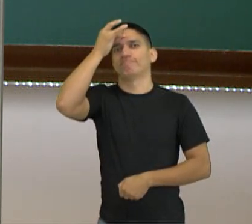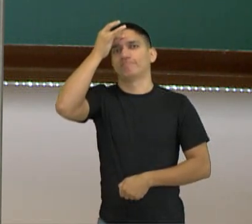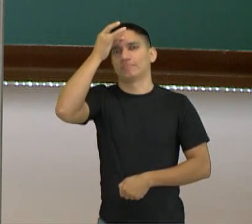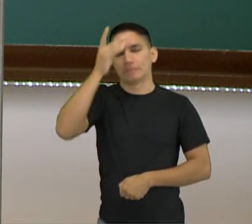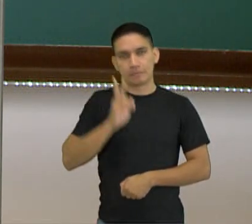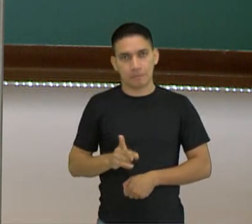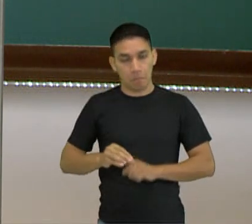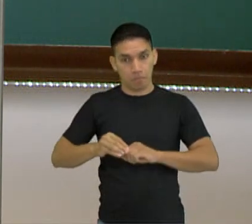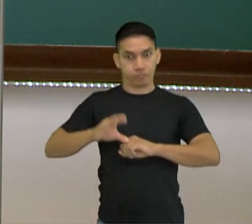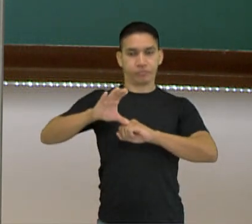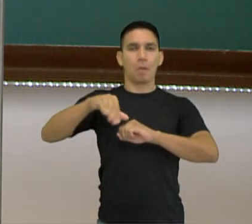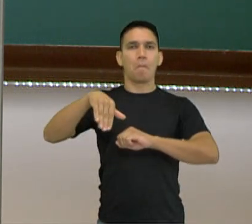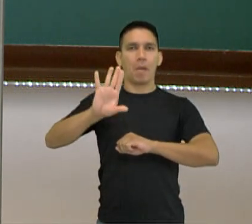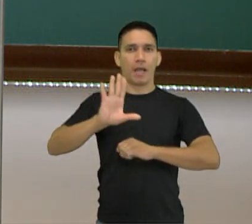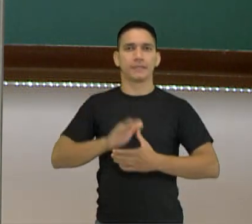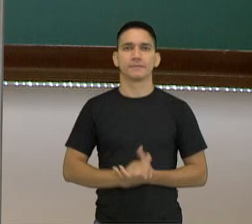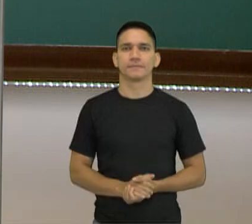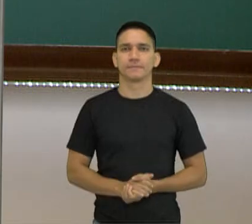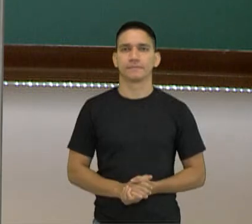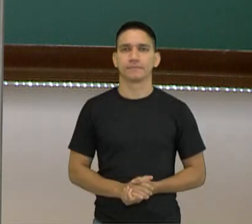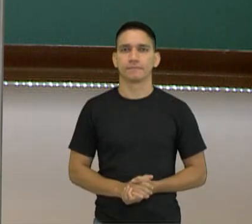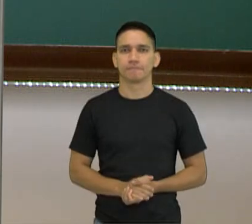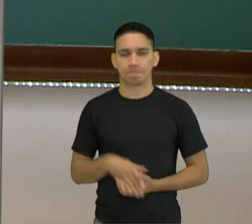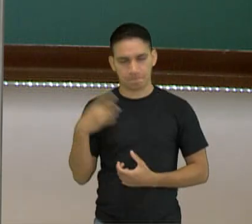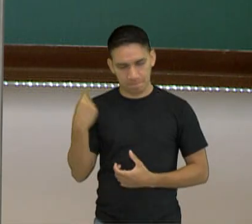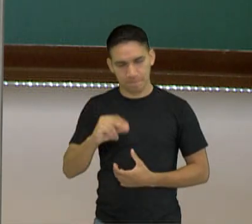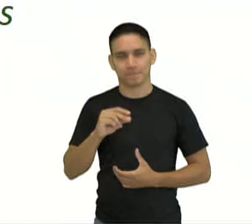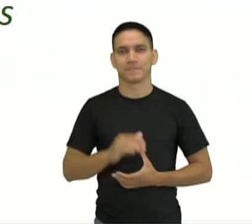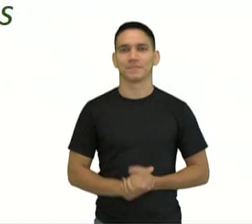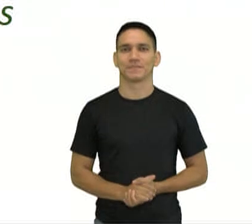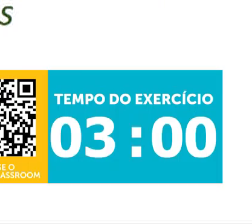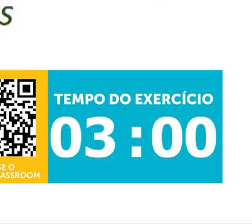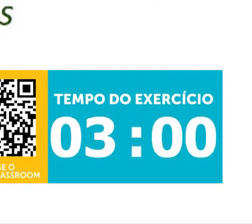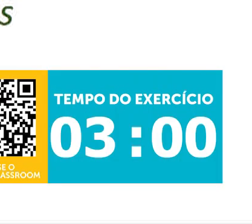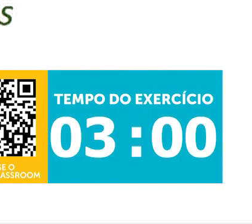vez mais esses conhecimentos. Mãos à obra!